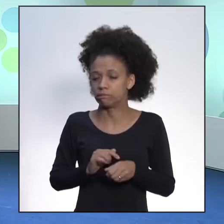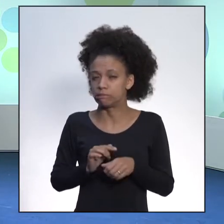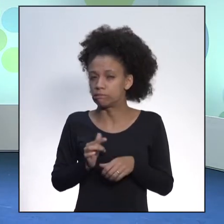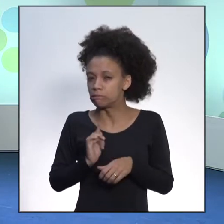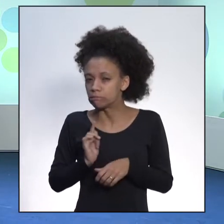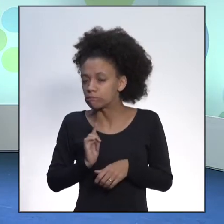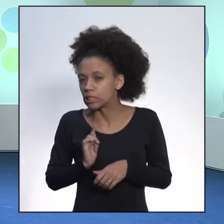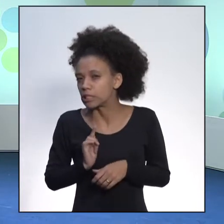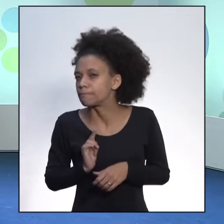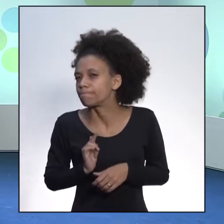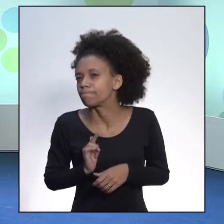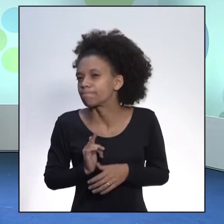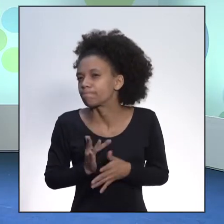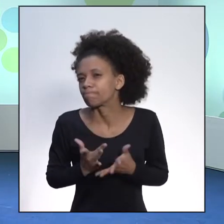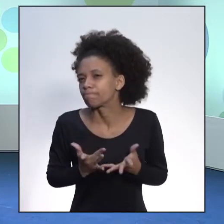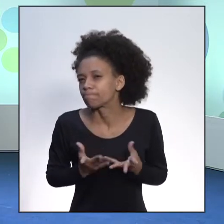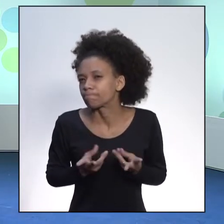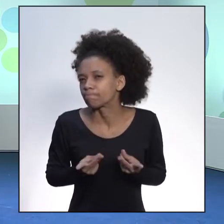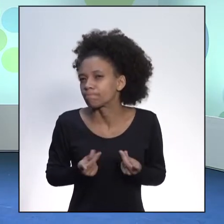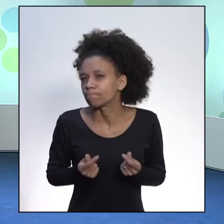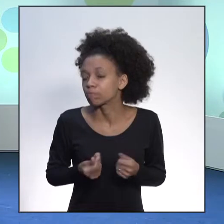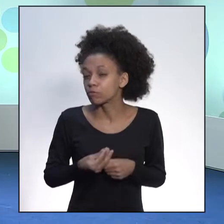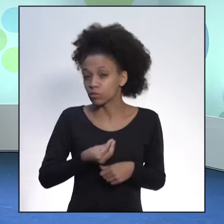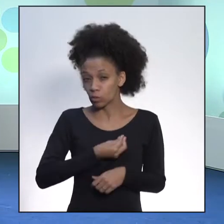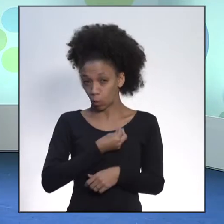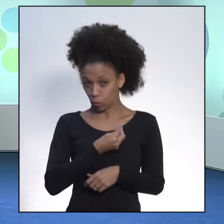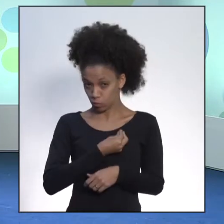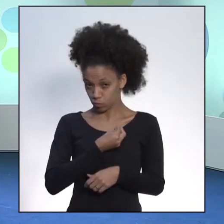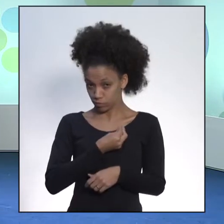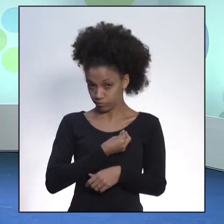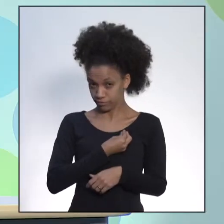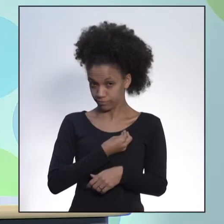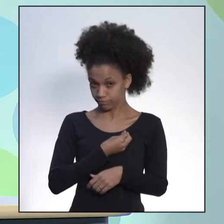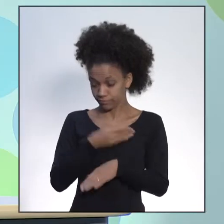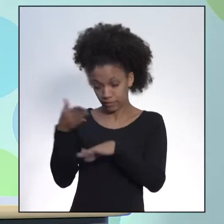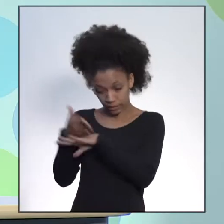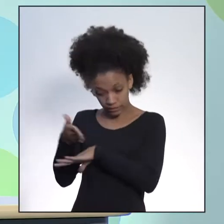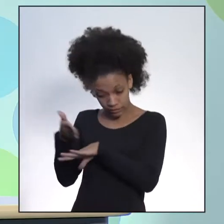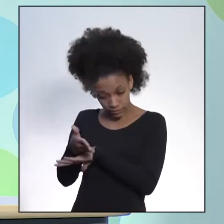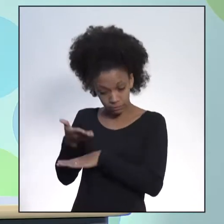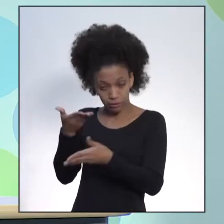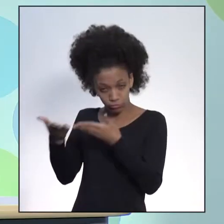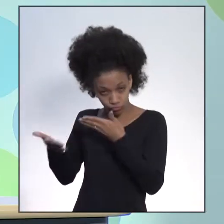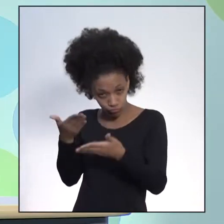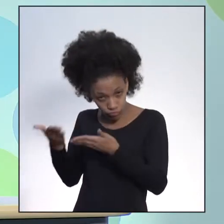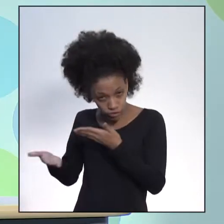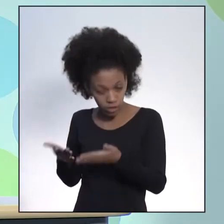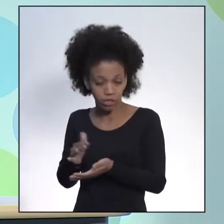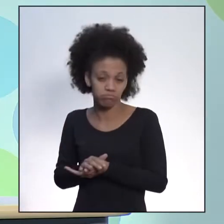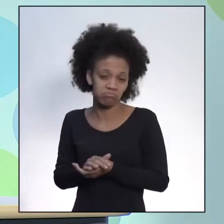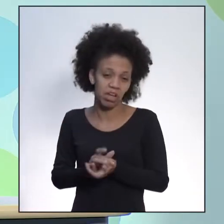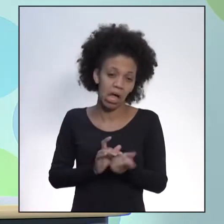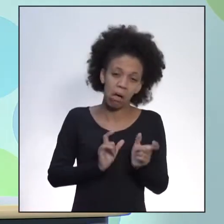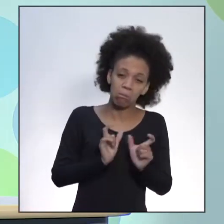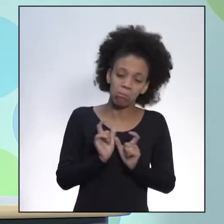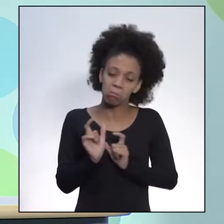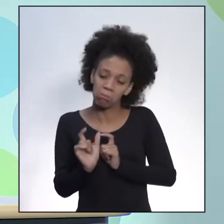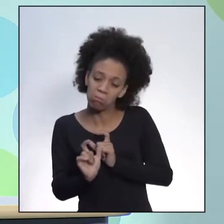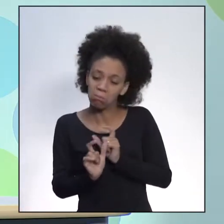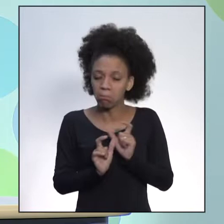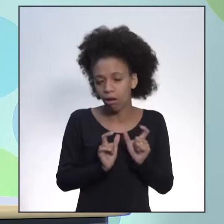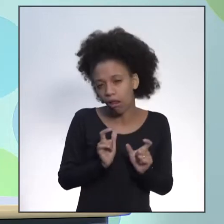um certo convívio dentro do chat, com algumas palavras